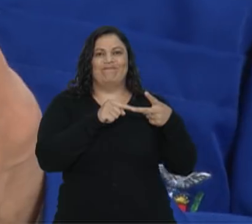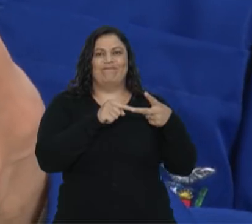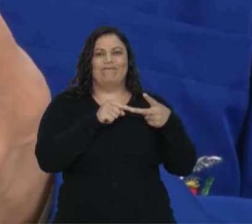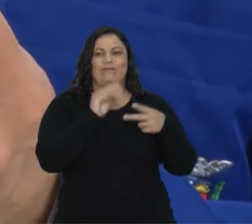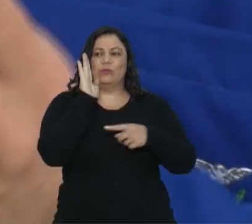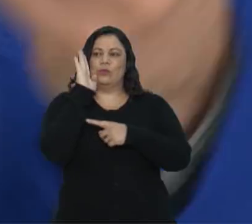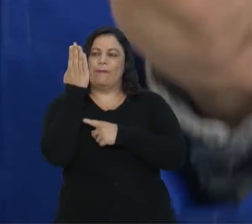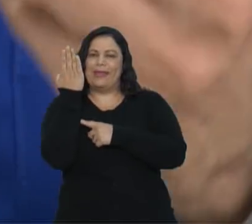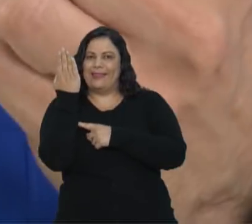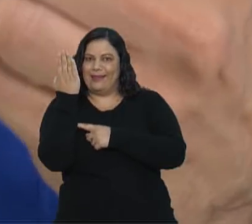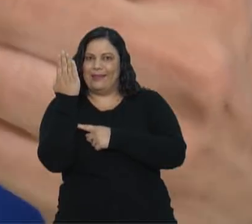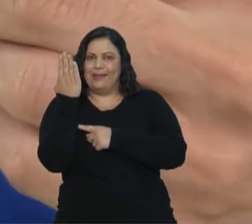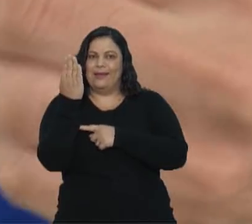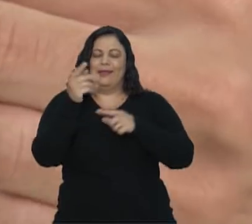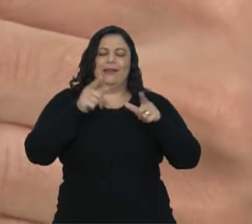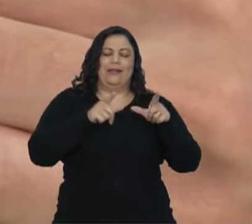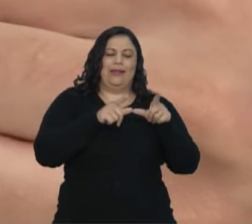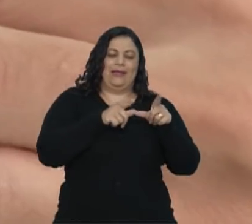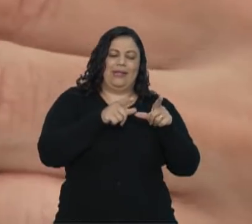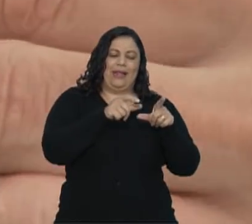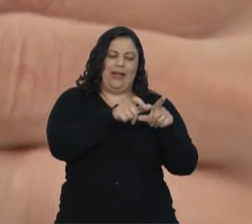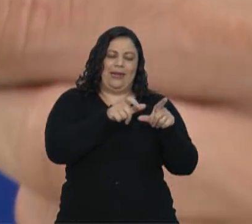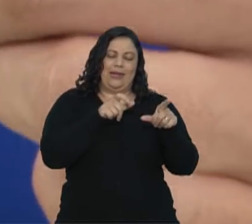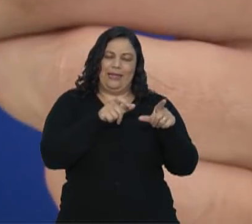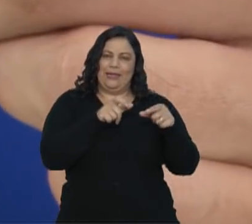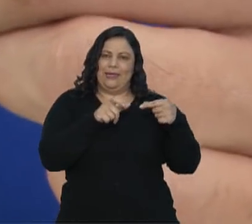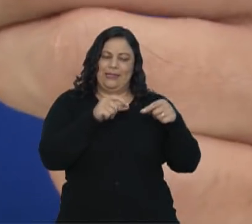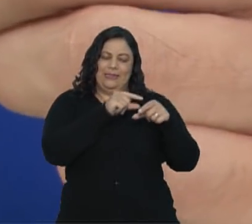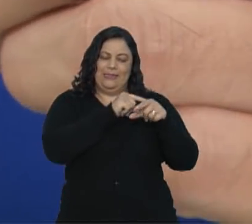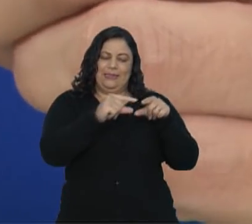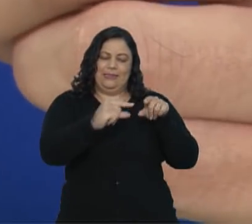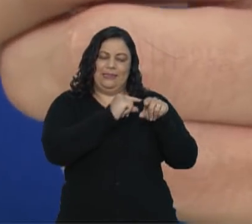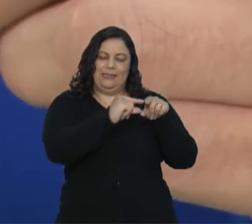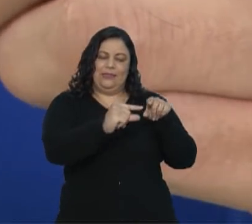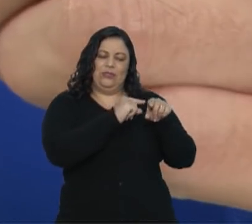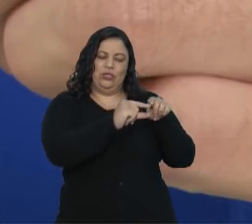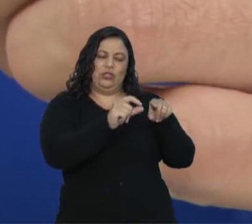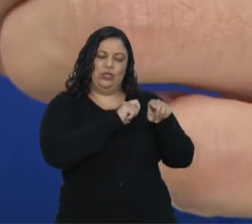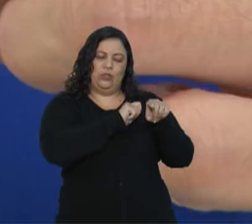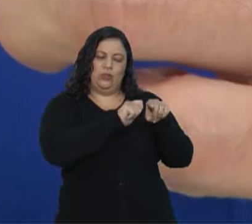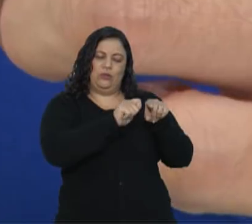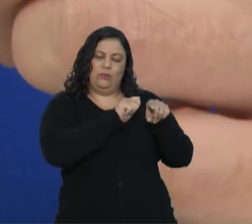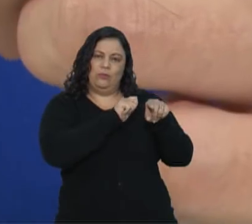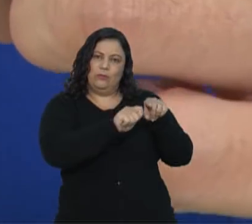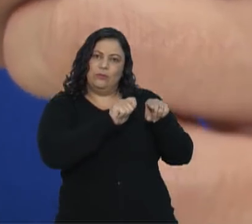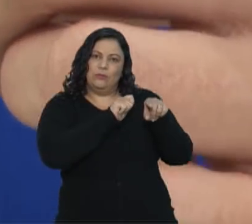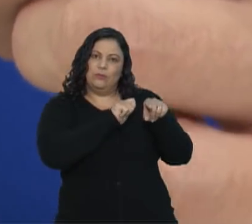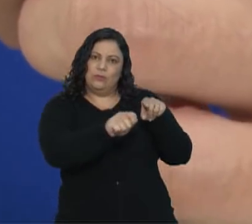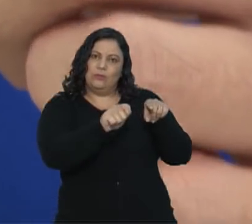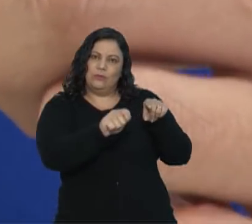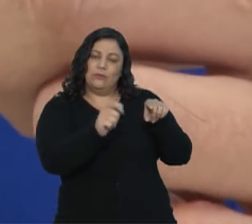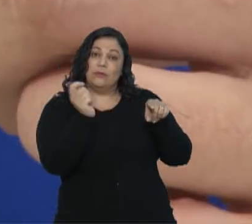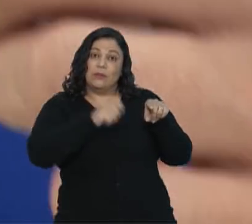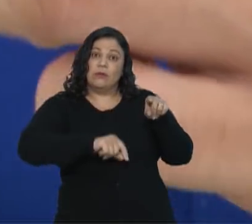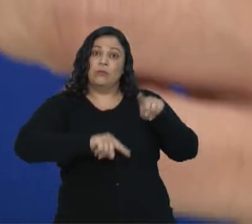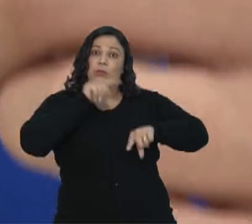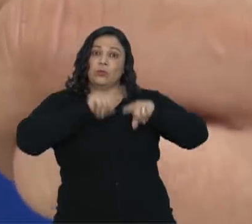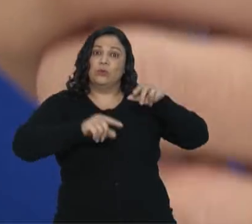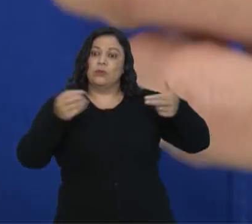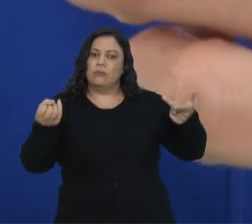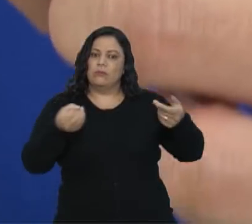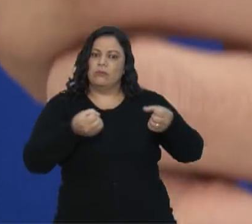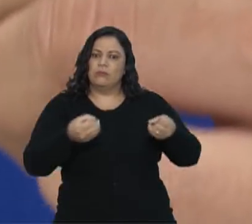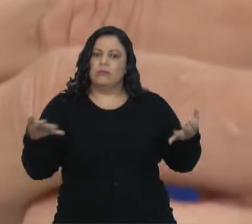está na caixinha. E quando nós fazemos esse contato e esse atrito, eu vou produzir algo novo e